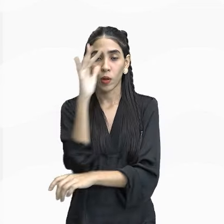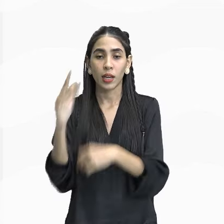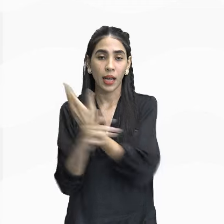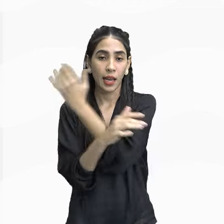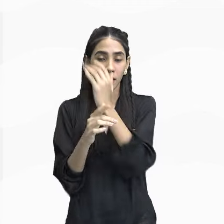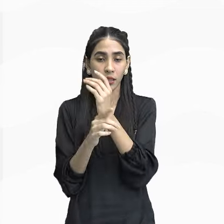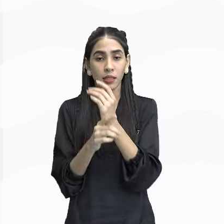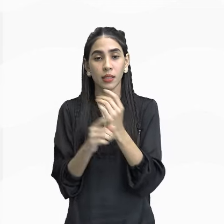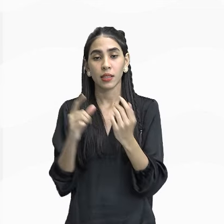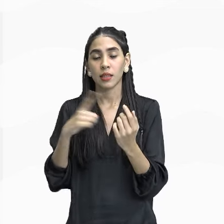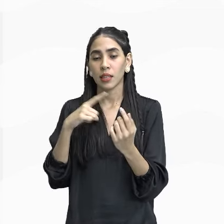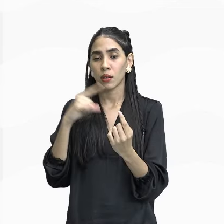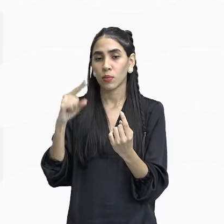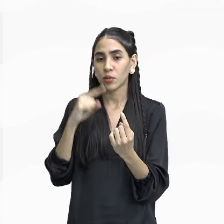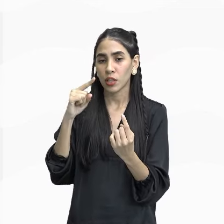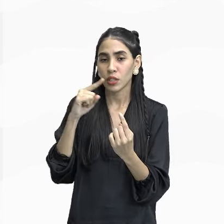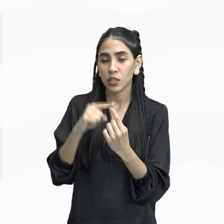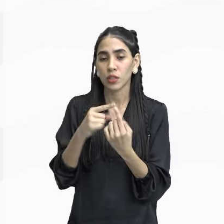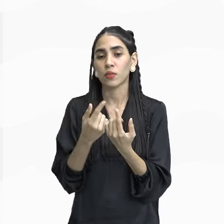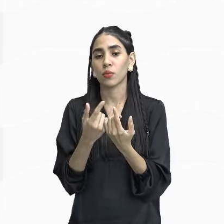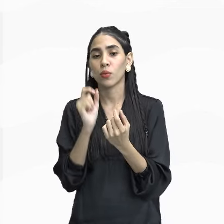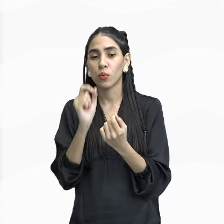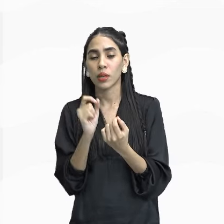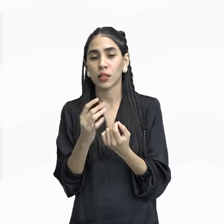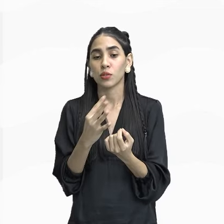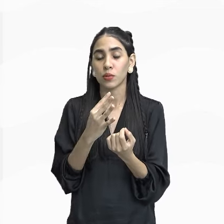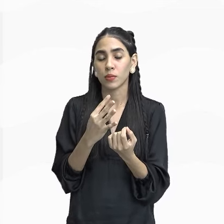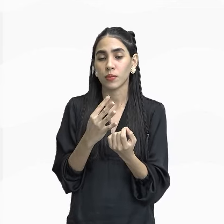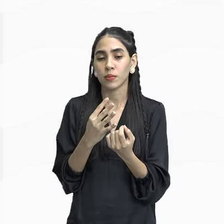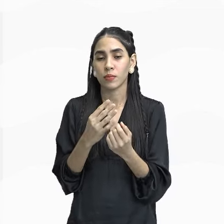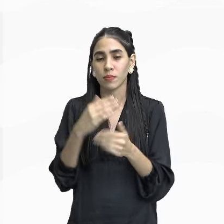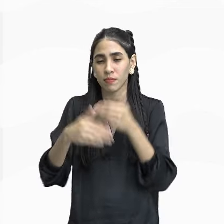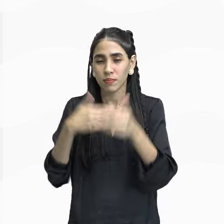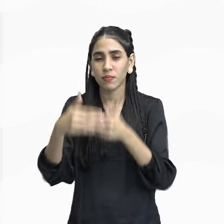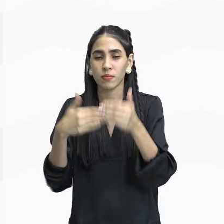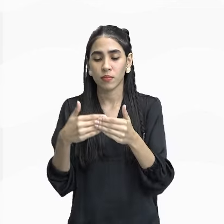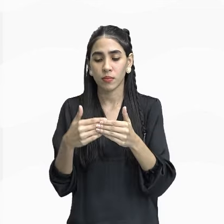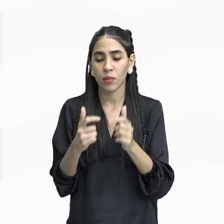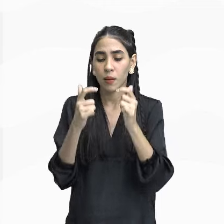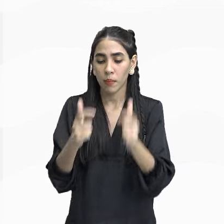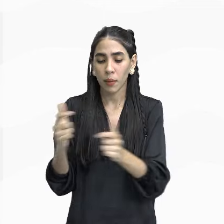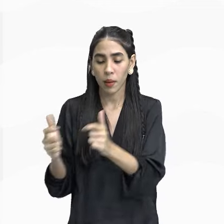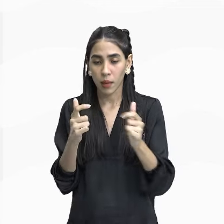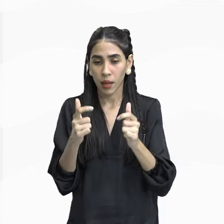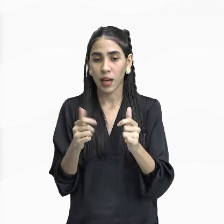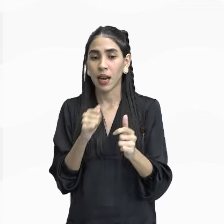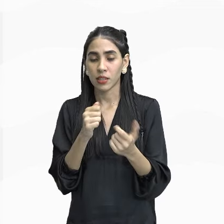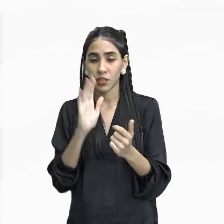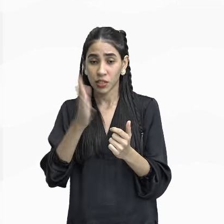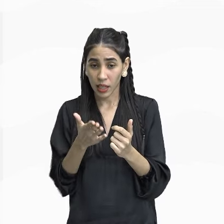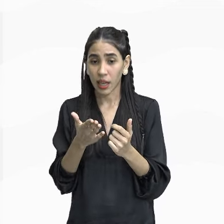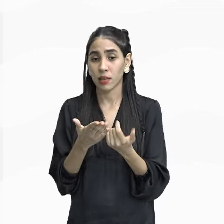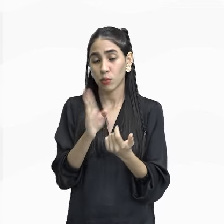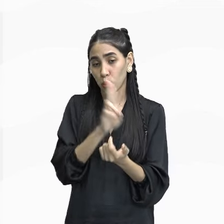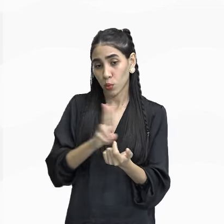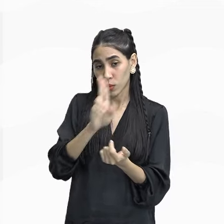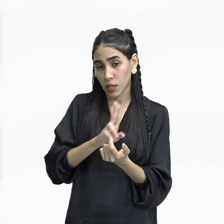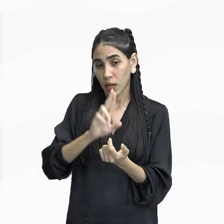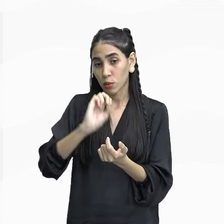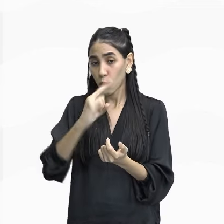buscam aí a garantia e também um reconhecimento aí do seu território que já está sendo utilizado